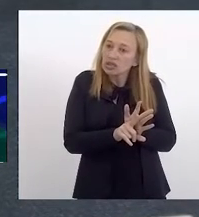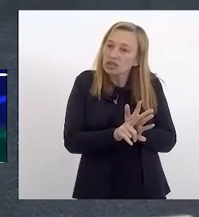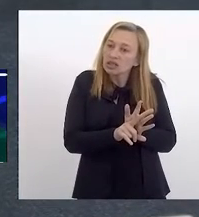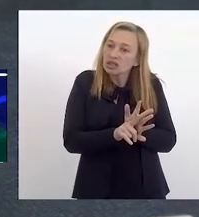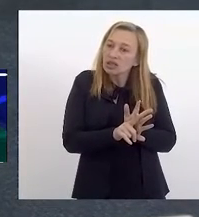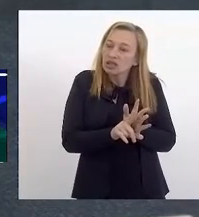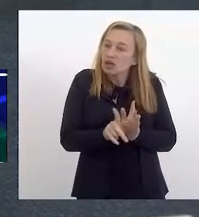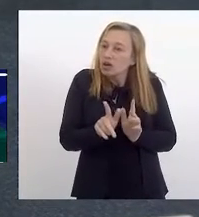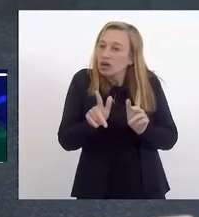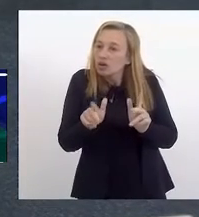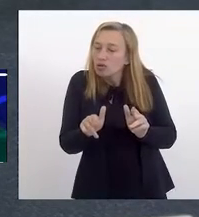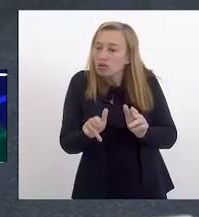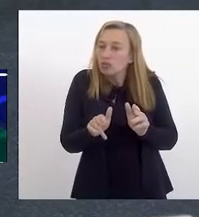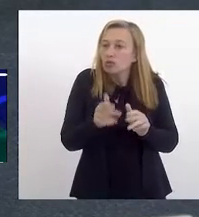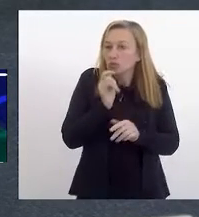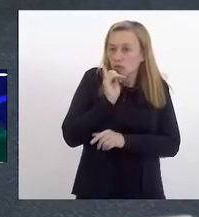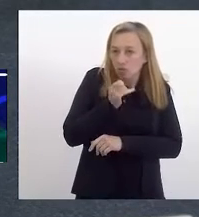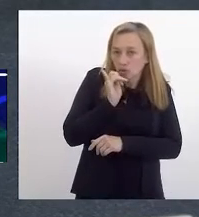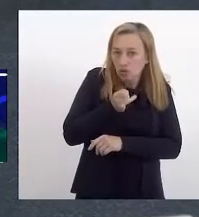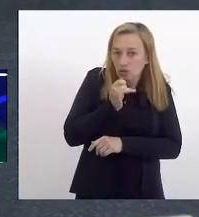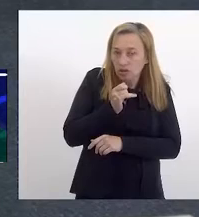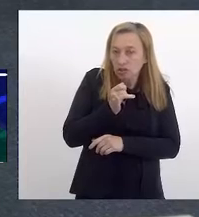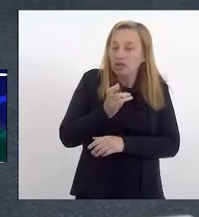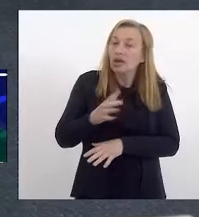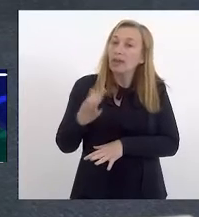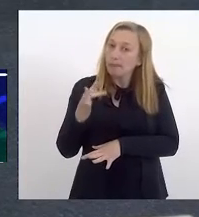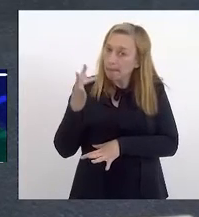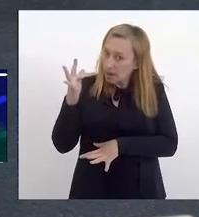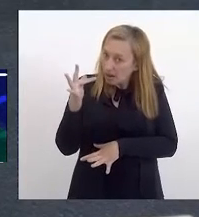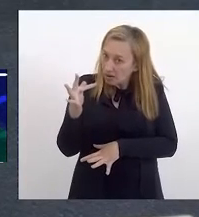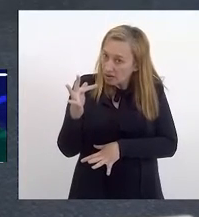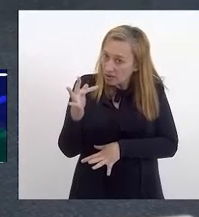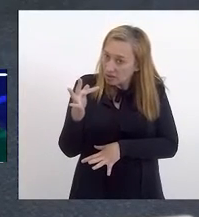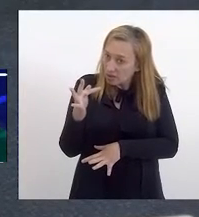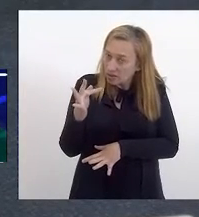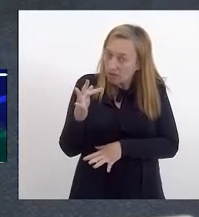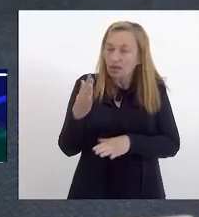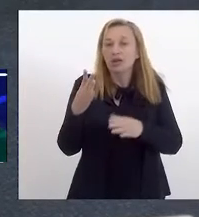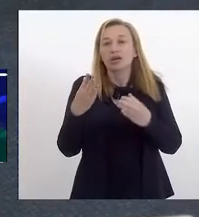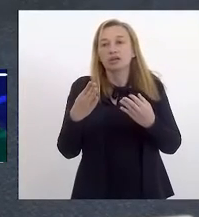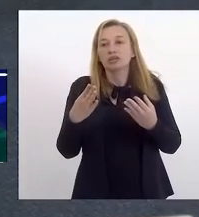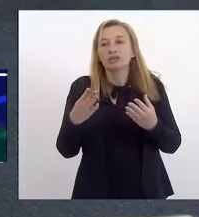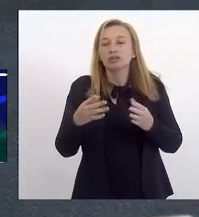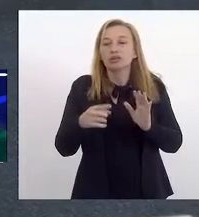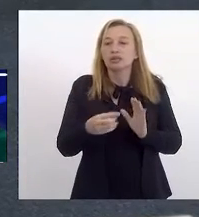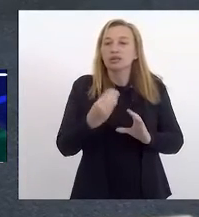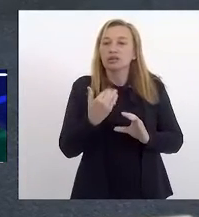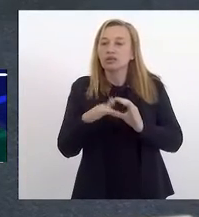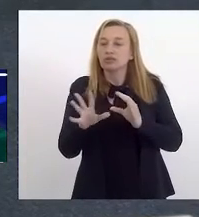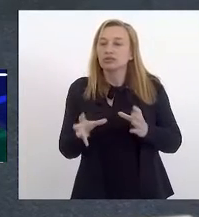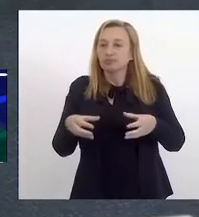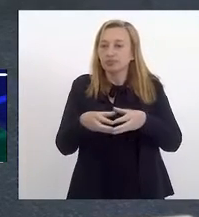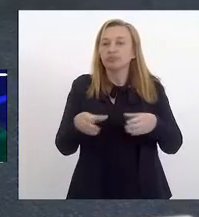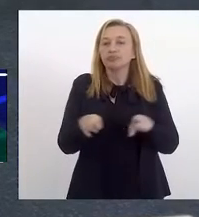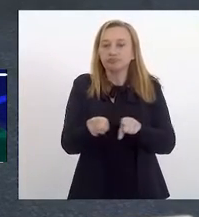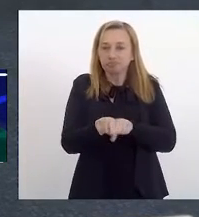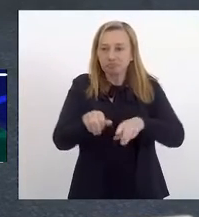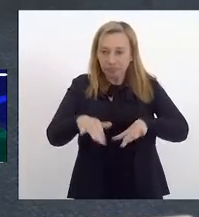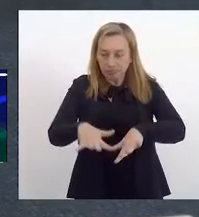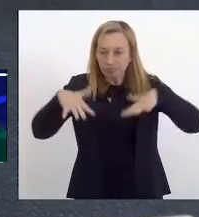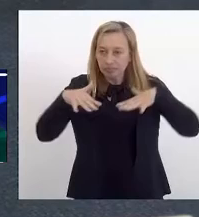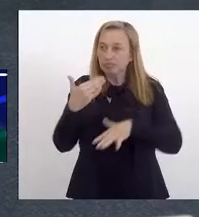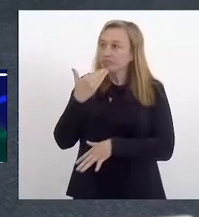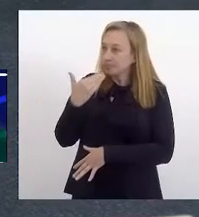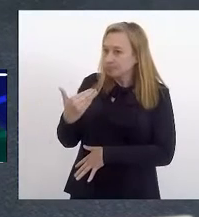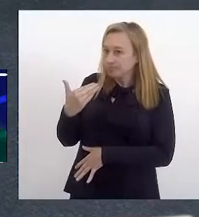figura no relatório que será em breve apreciado na comissão e apreciado no plenário. Eu ponderei